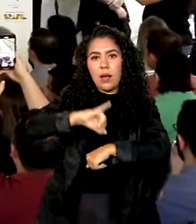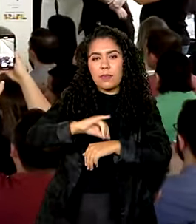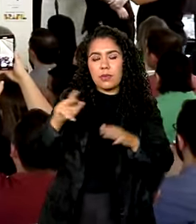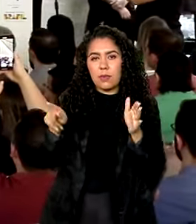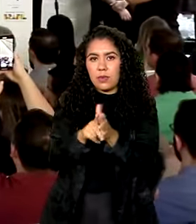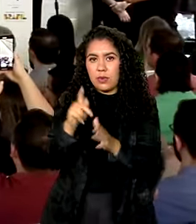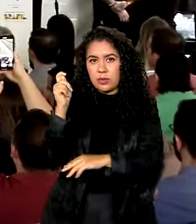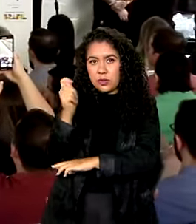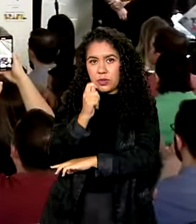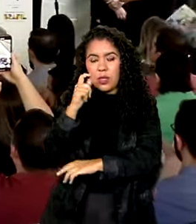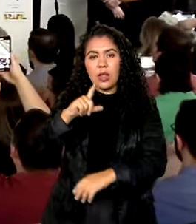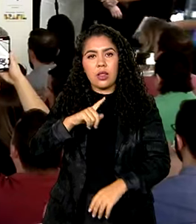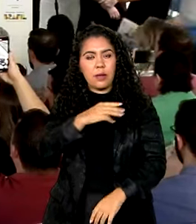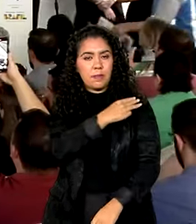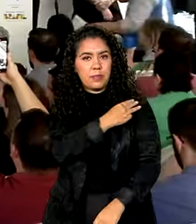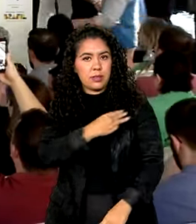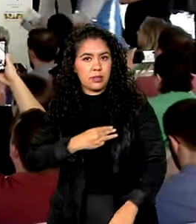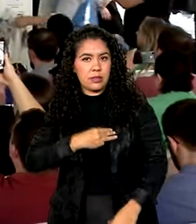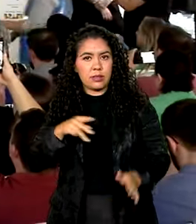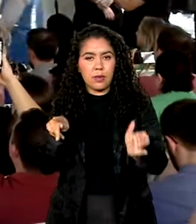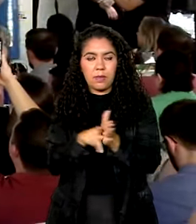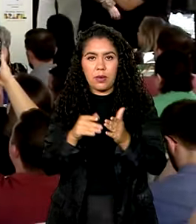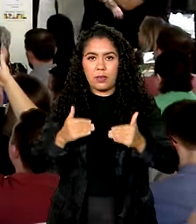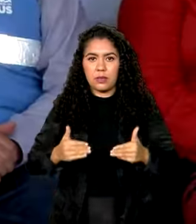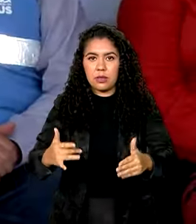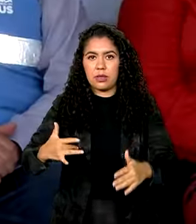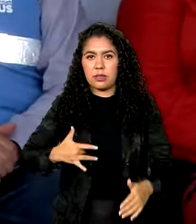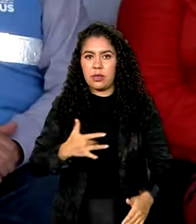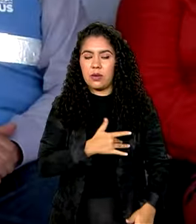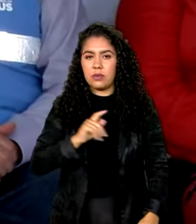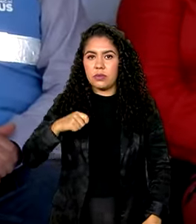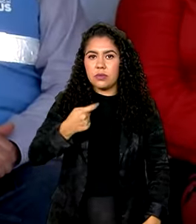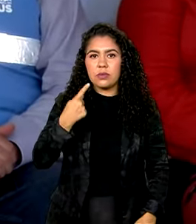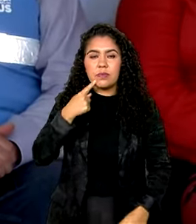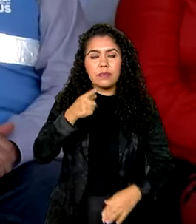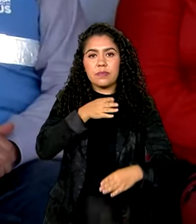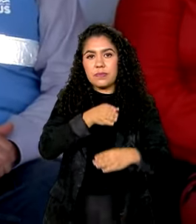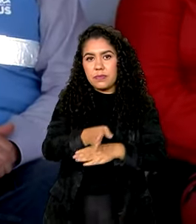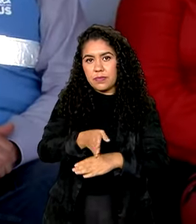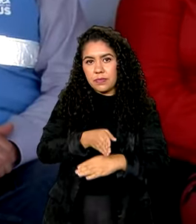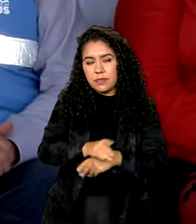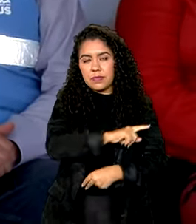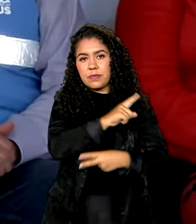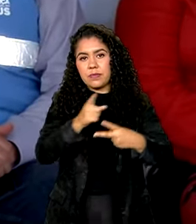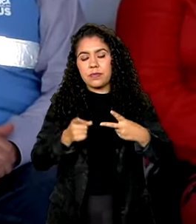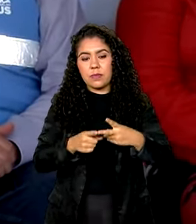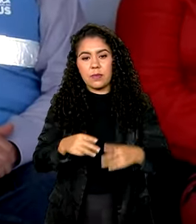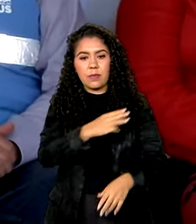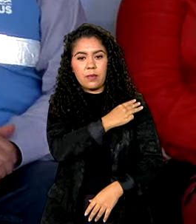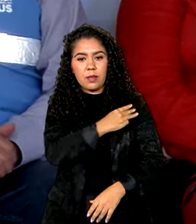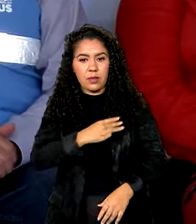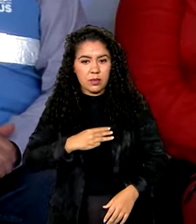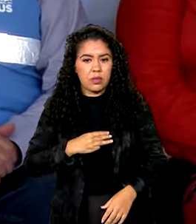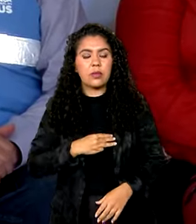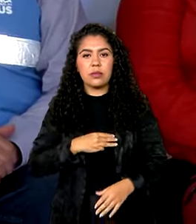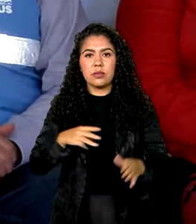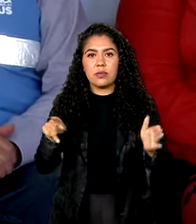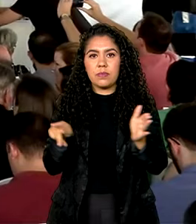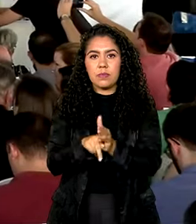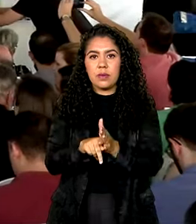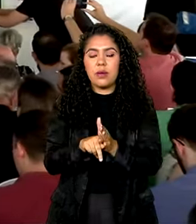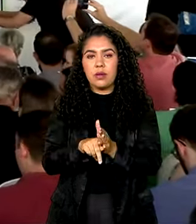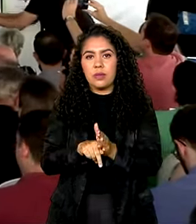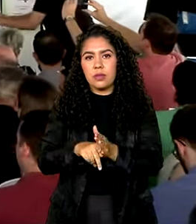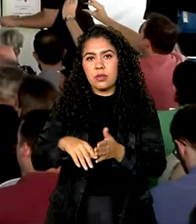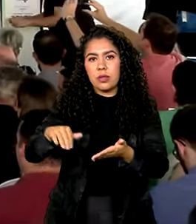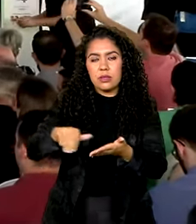contou com a presença da ministra da Saúde, Nísia Trindade, do ministro extraordinário para apoio à reconstrução do estado, Paulo Pimenta,